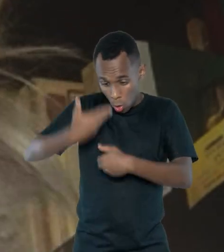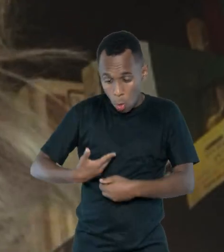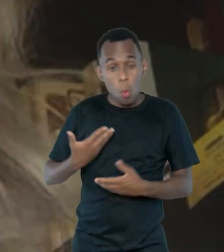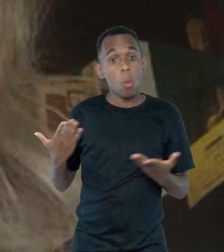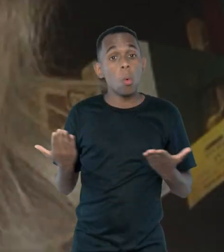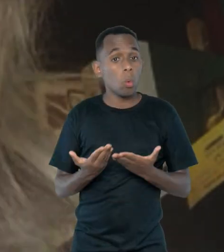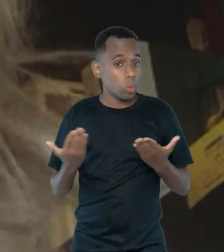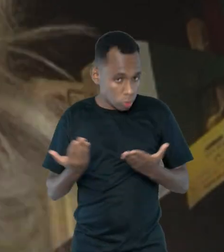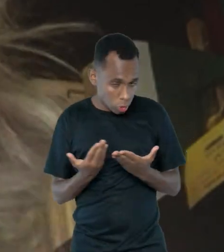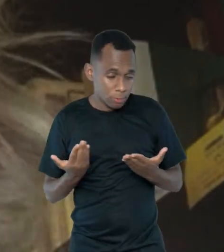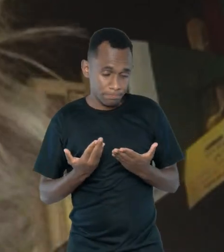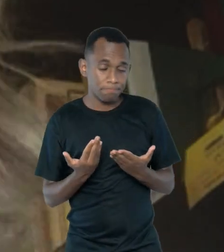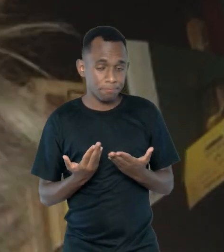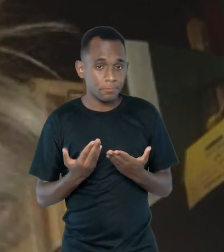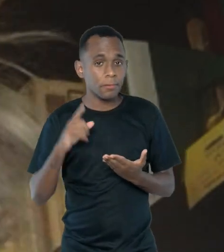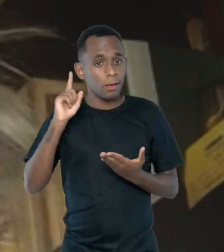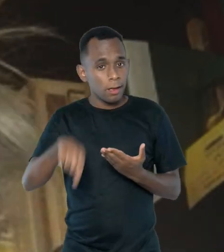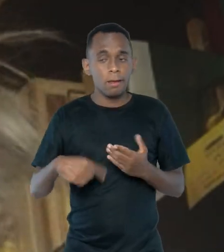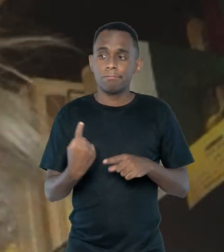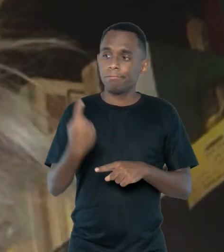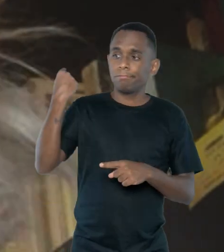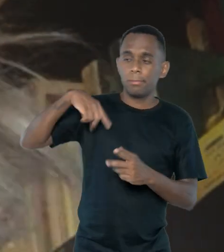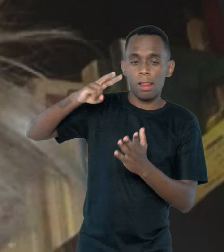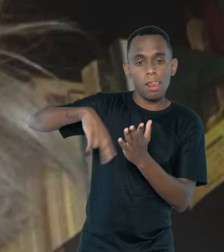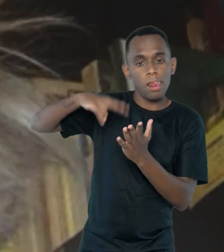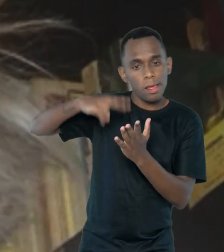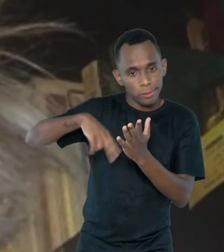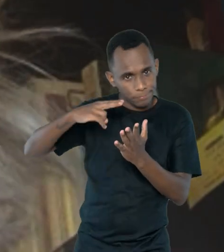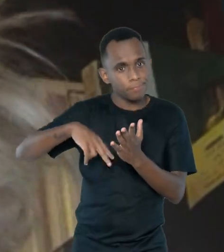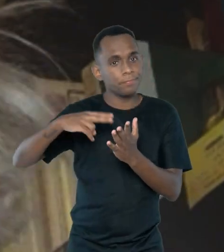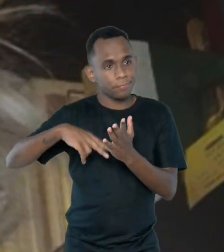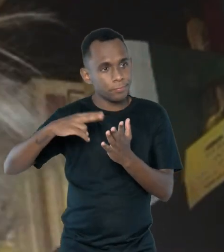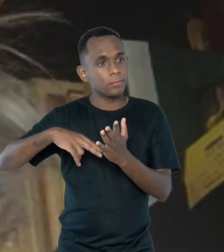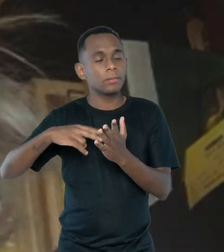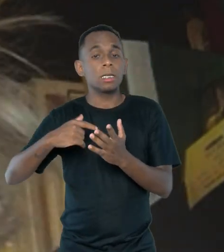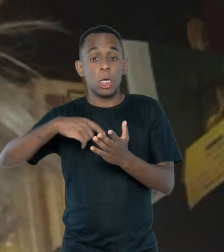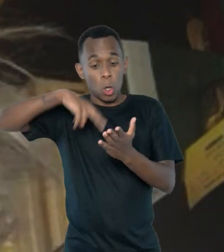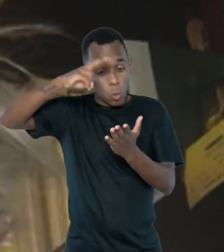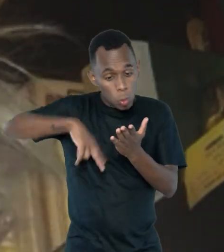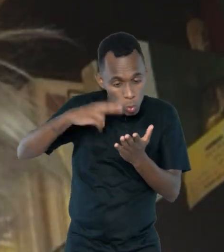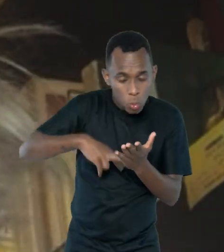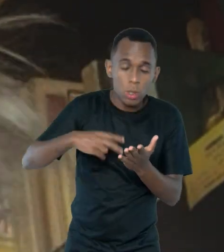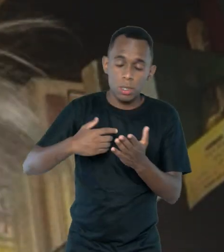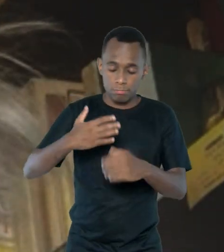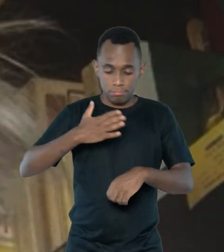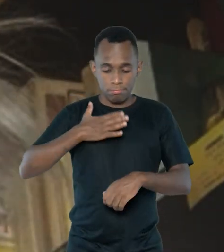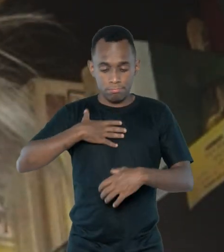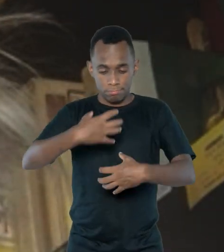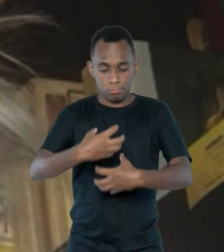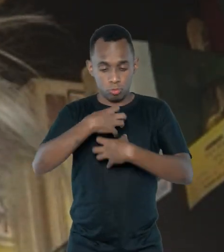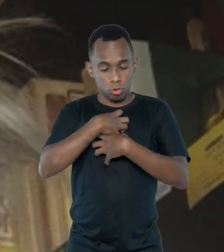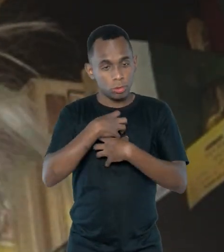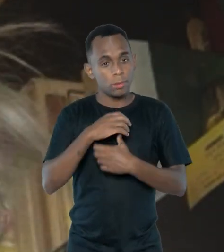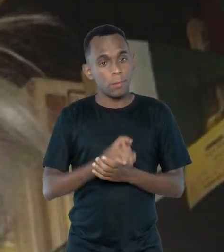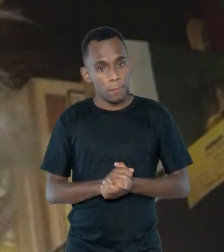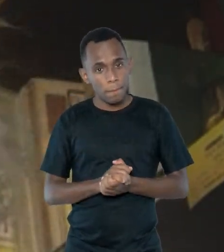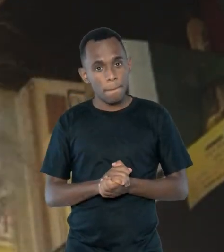hoje é muito o que eu li. O que eu li e o que eu leio me constitui.